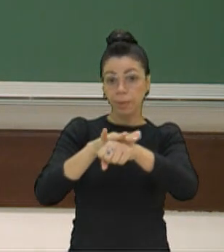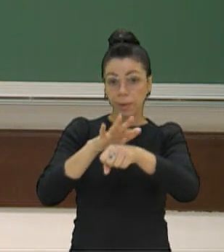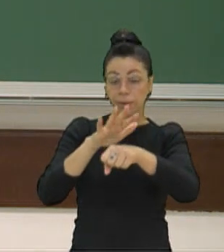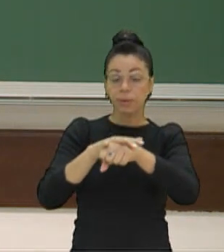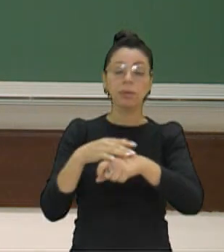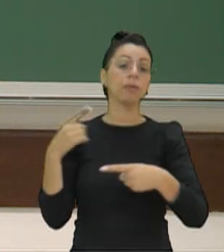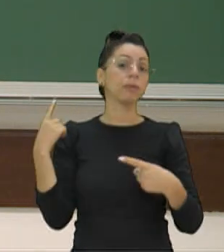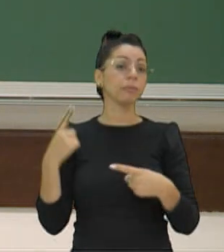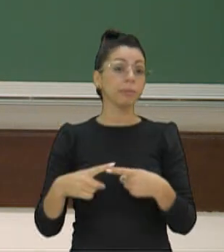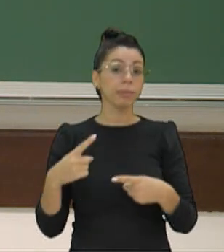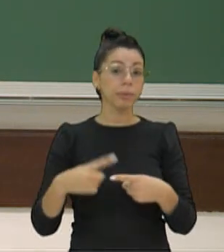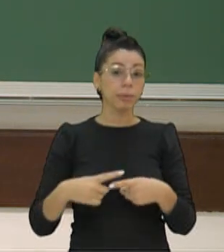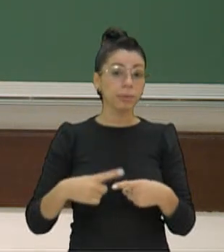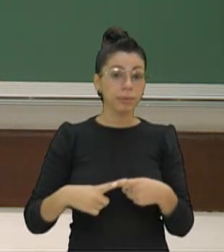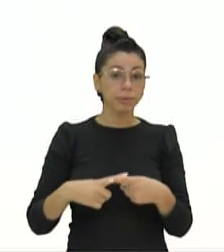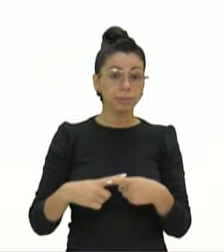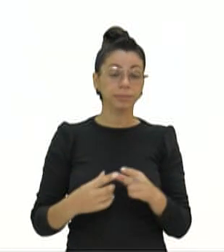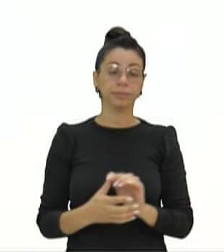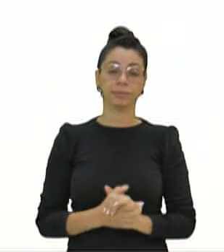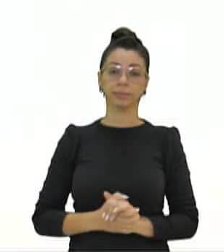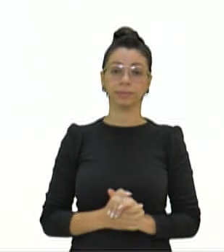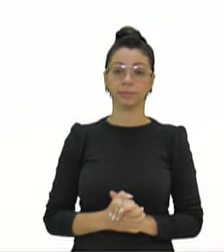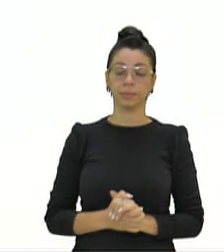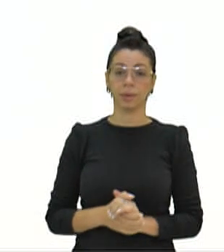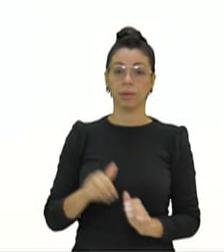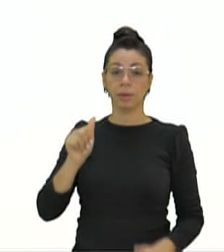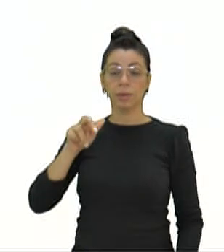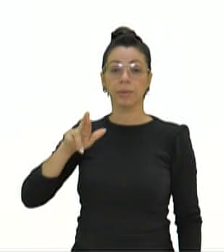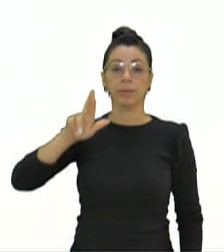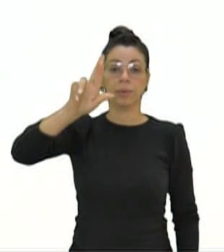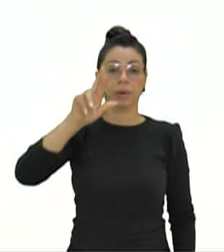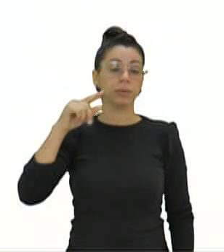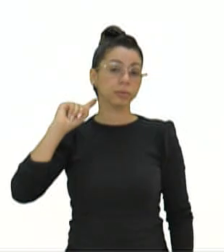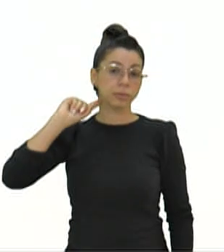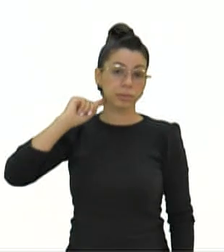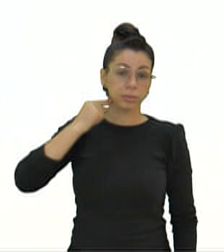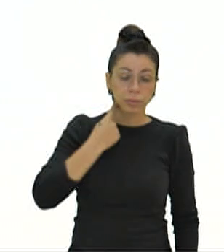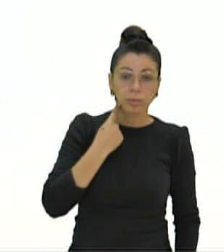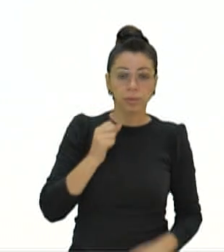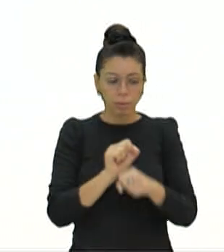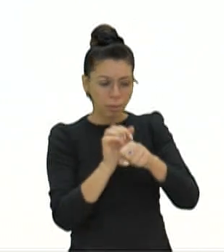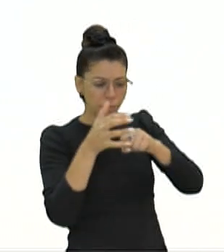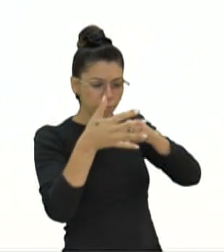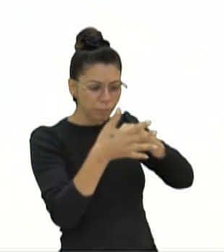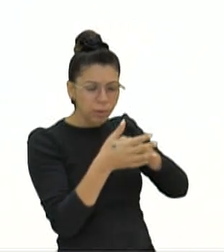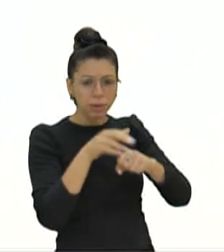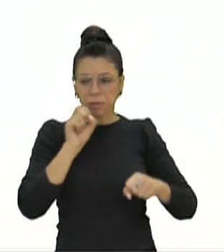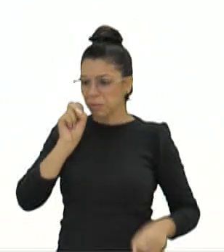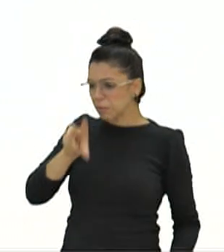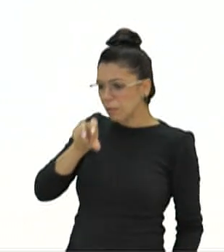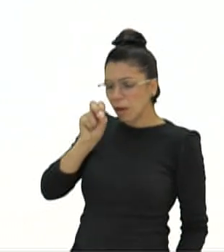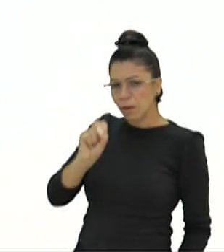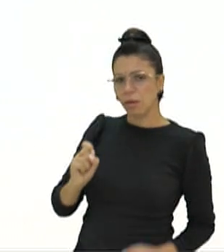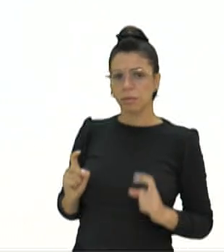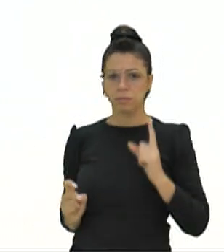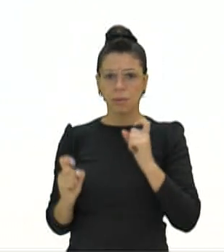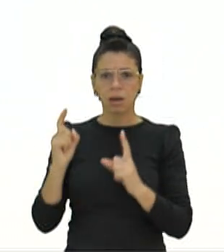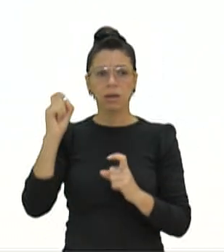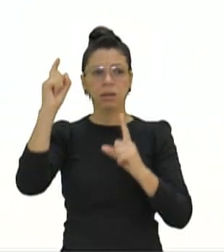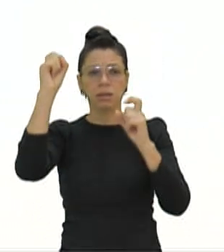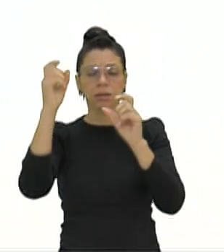doenças. Por quê? Olha aqui, porque o ar contaminado com vírus, com bactérias, né, com